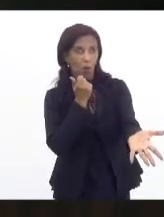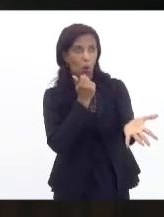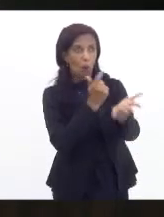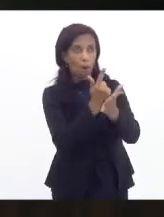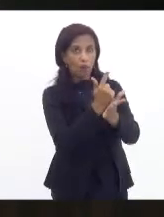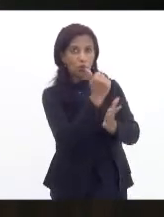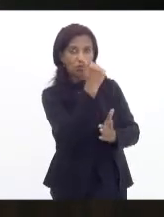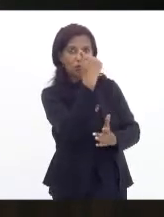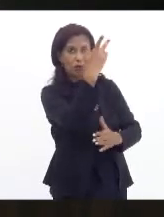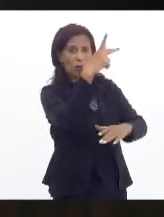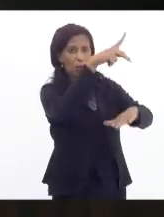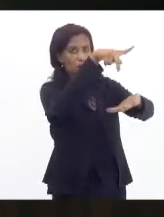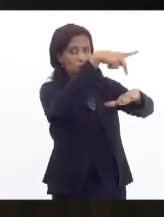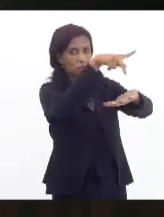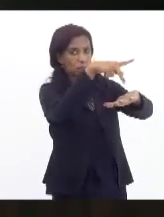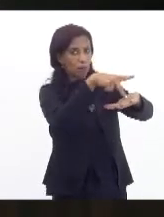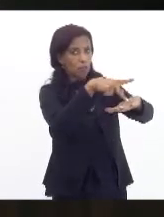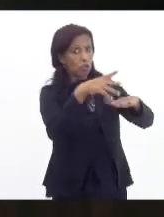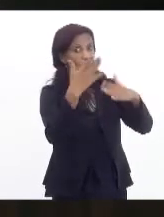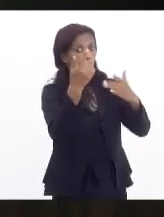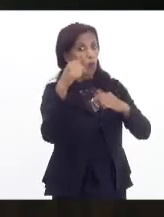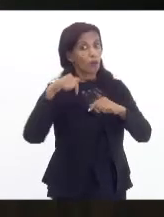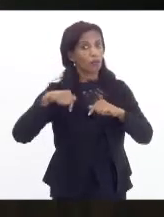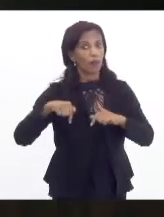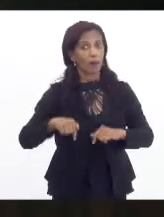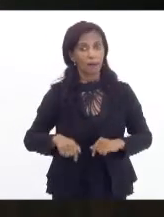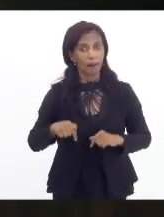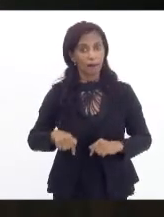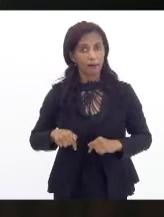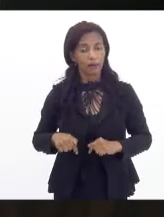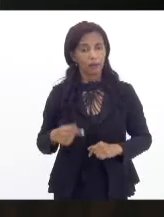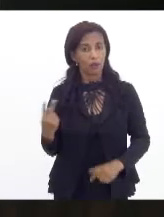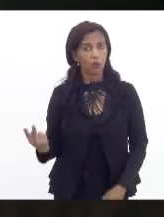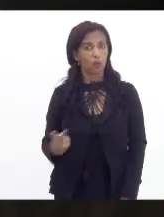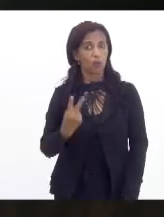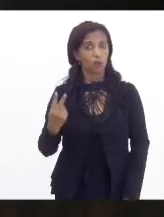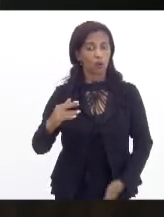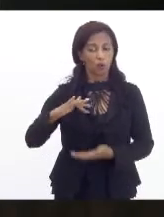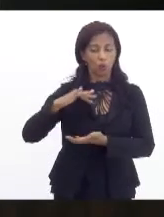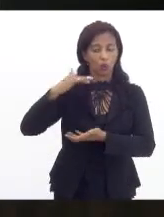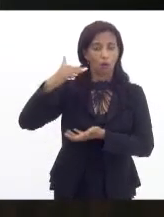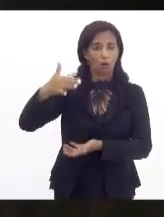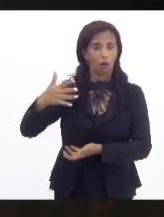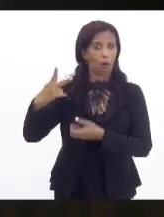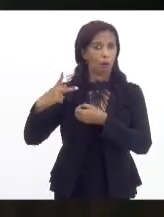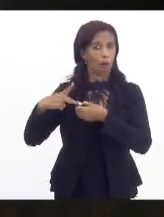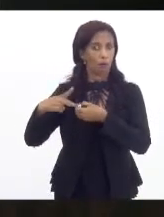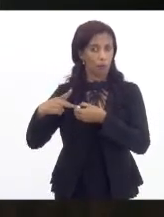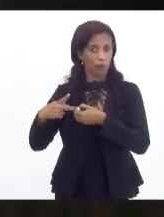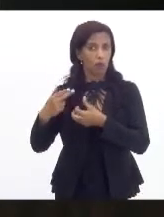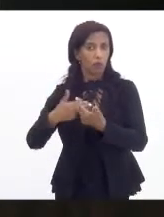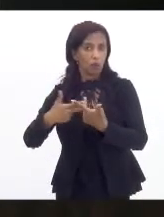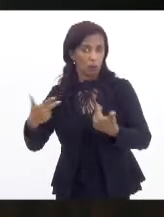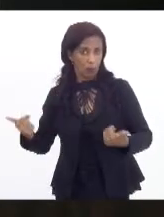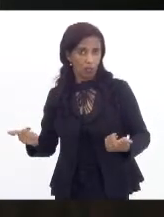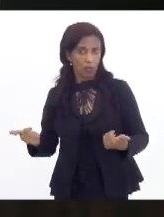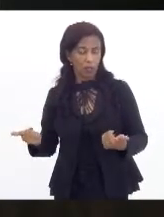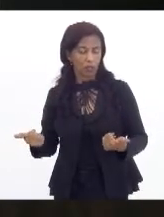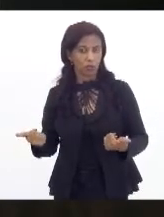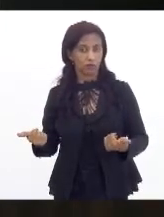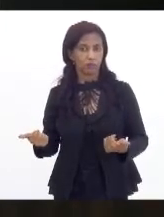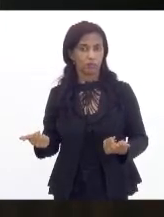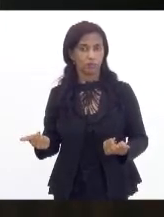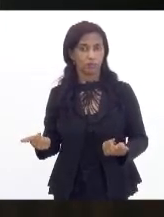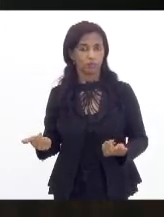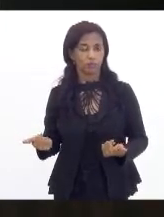combustível, quando aqui o preço do barril do petróleo, logicamente, tem uma paridade internacional, mas o grande